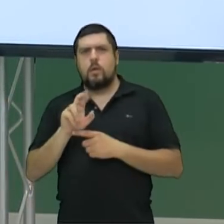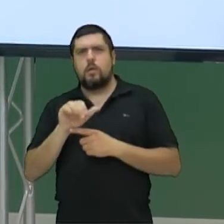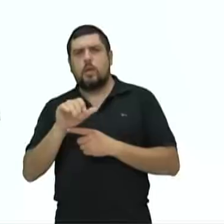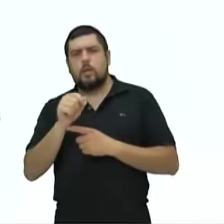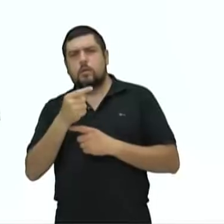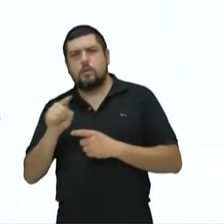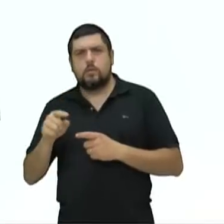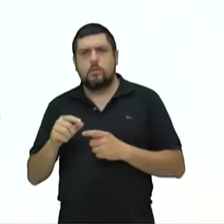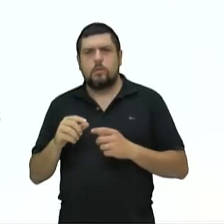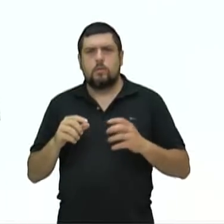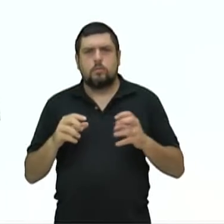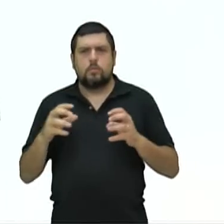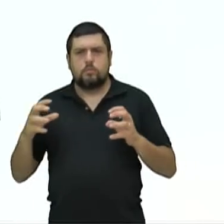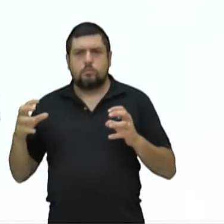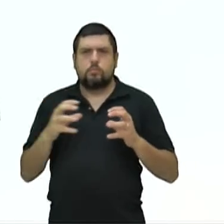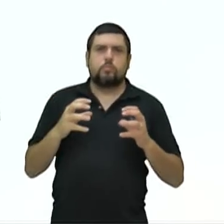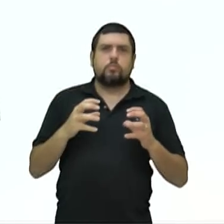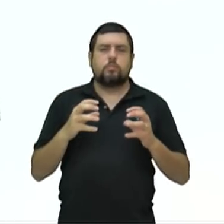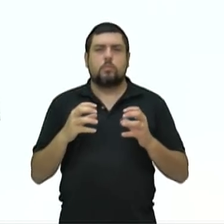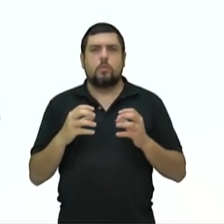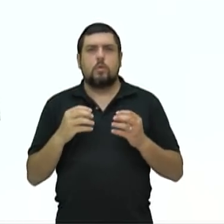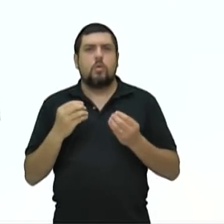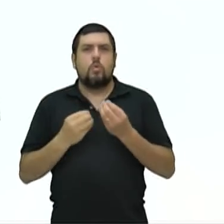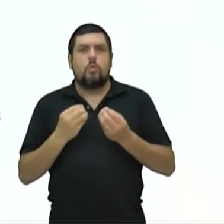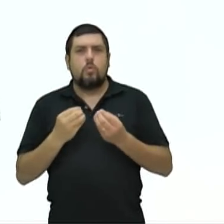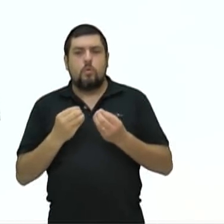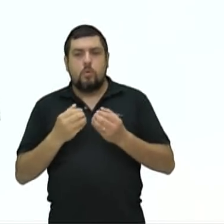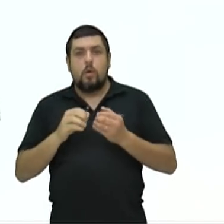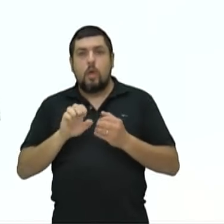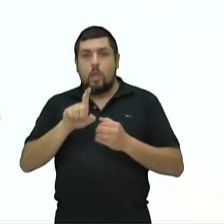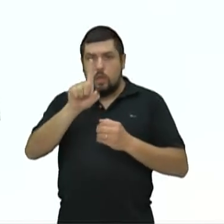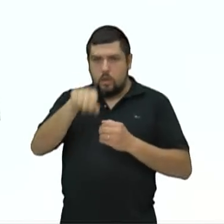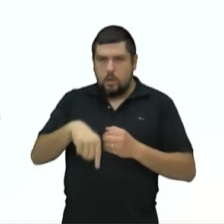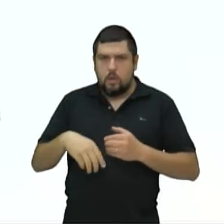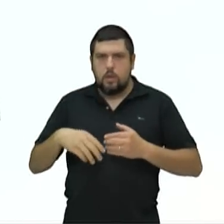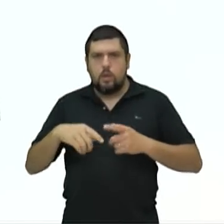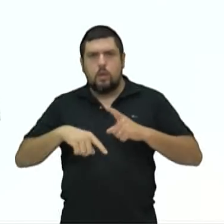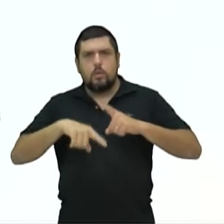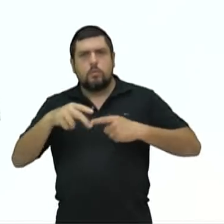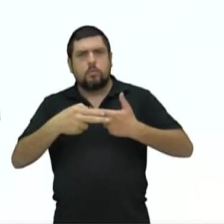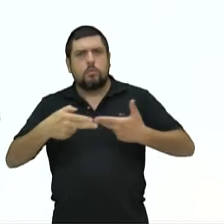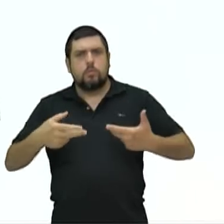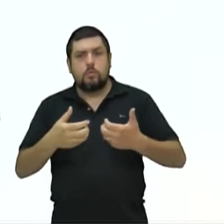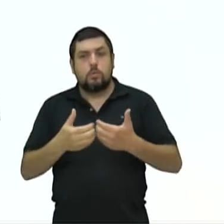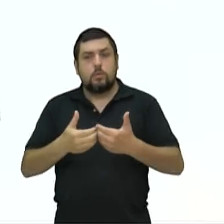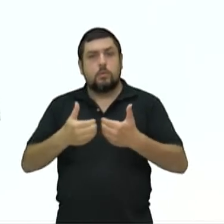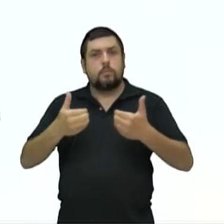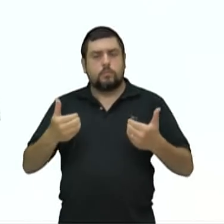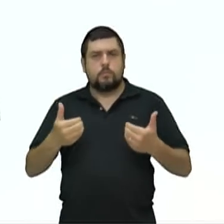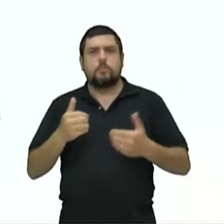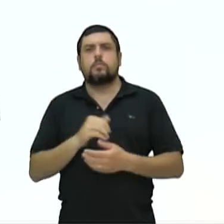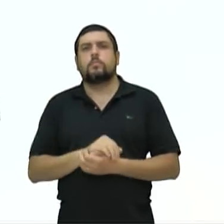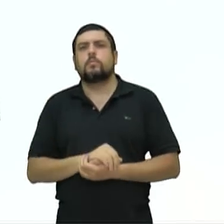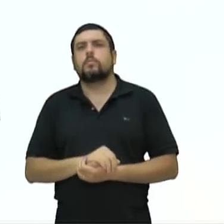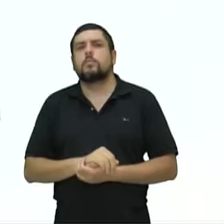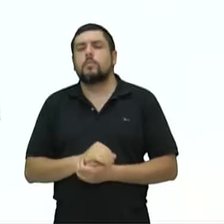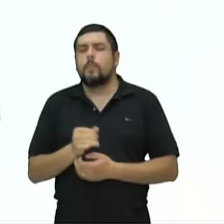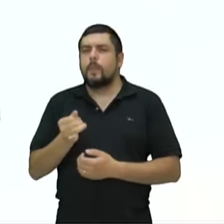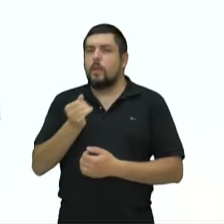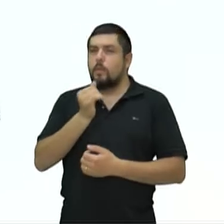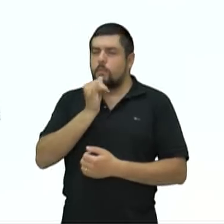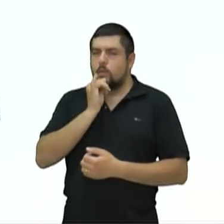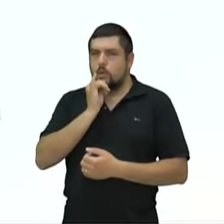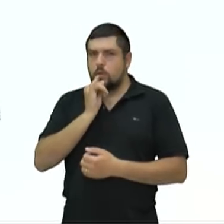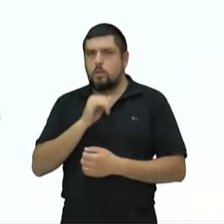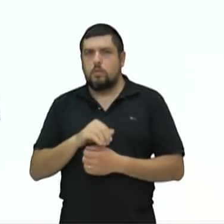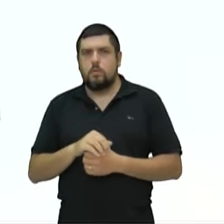corpos distintos, tá? Então, o que que está acontecendo? Quando eu, por exemplo, disse que eu